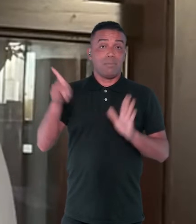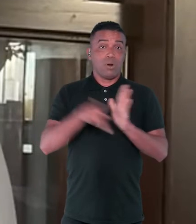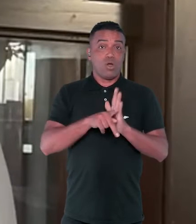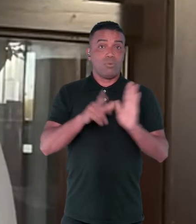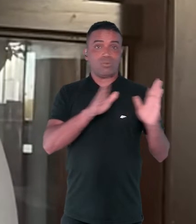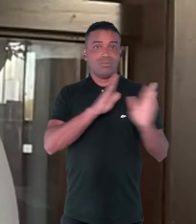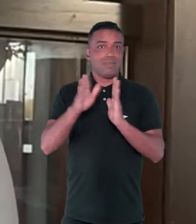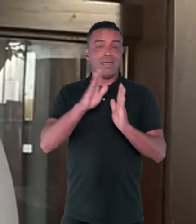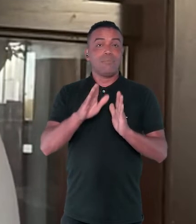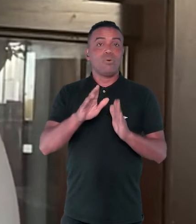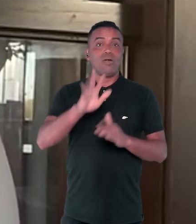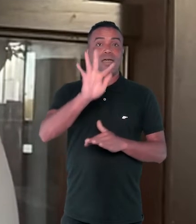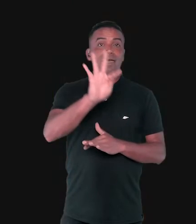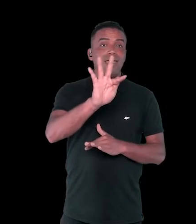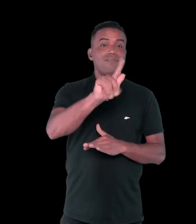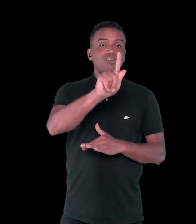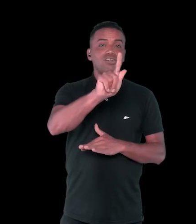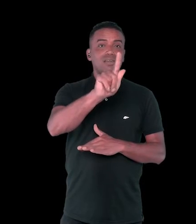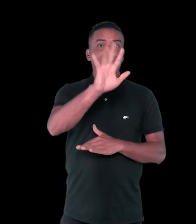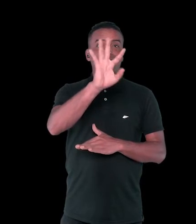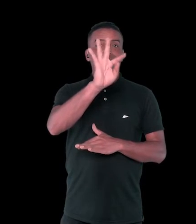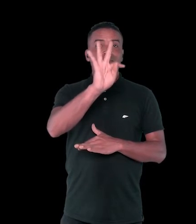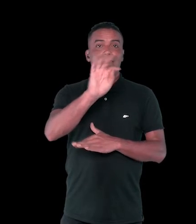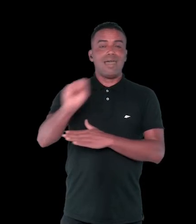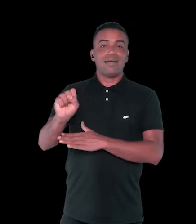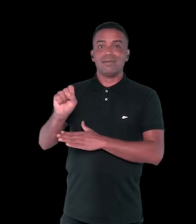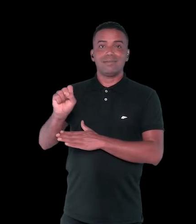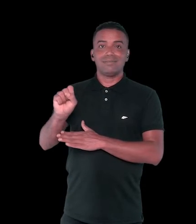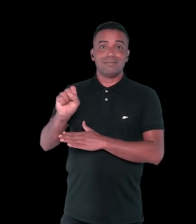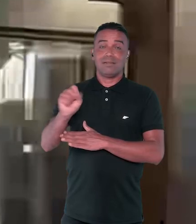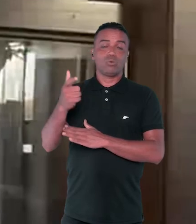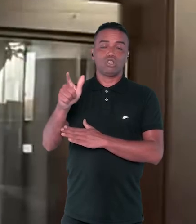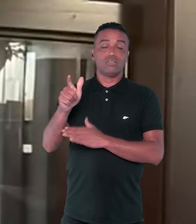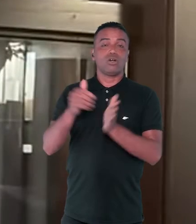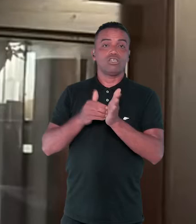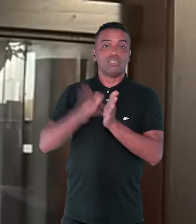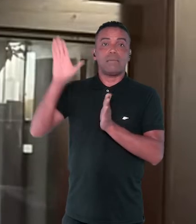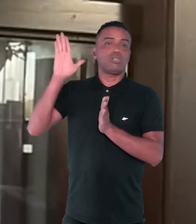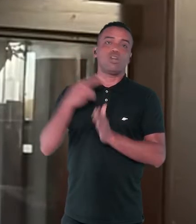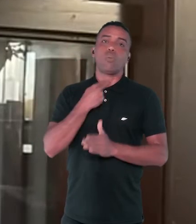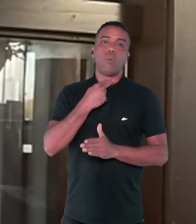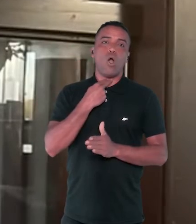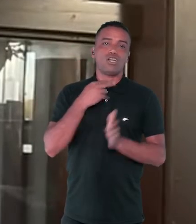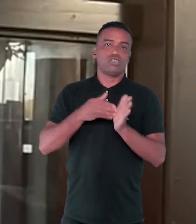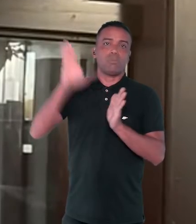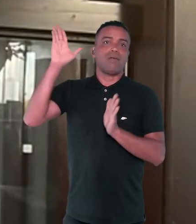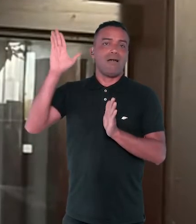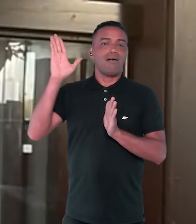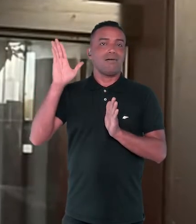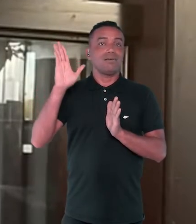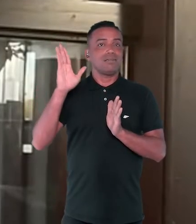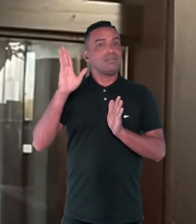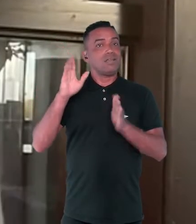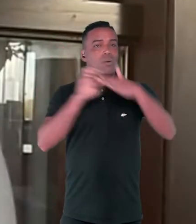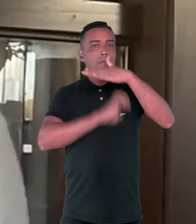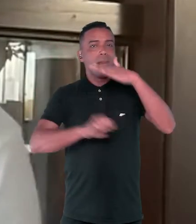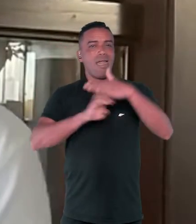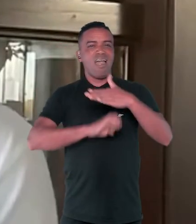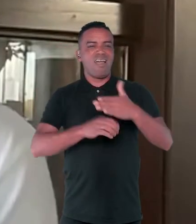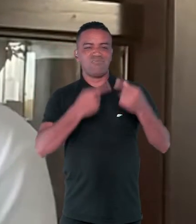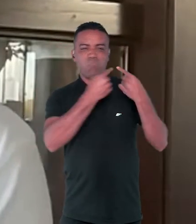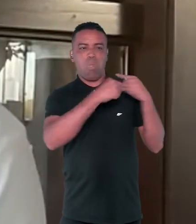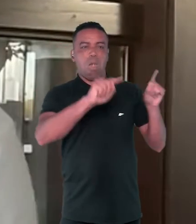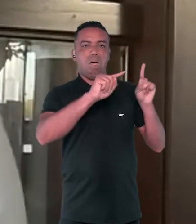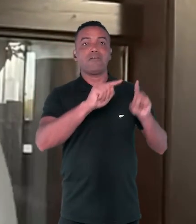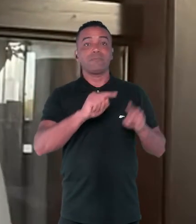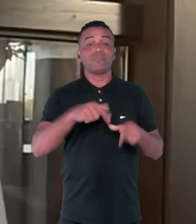tempo que não havia FGTS. Então, eles eram estáveis, não podiam ser demitidos. Só que a empresa os tratava muito mal. Em contrapartida,